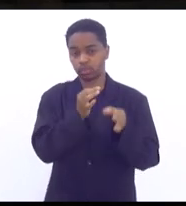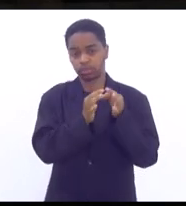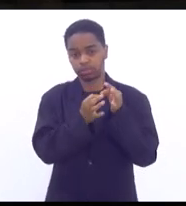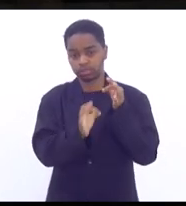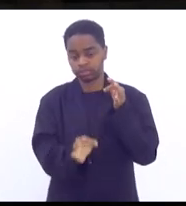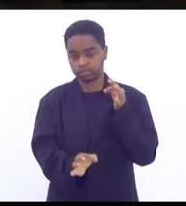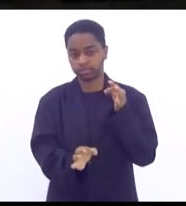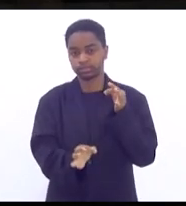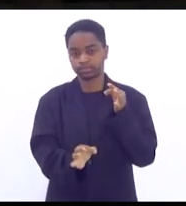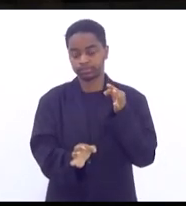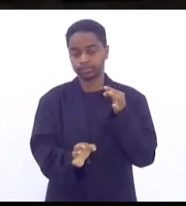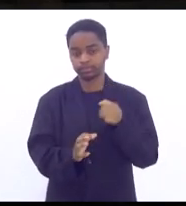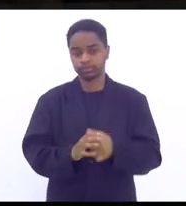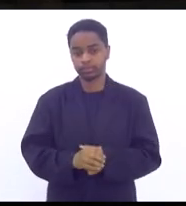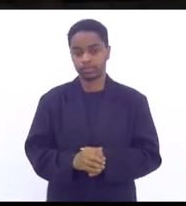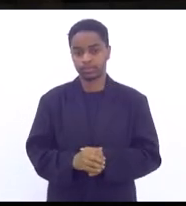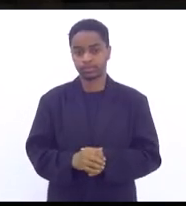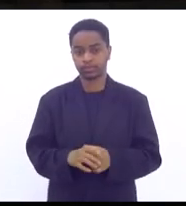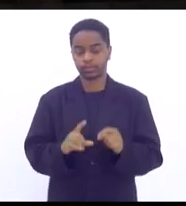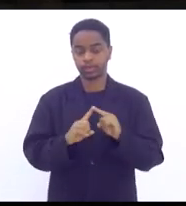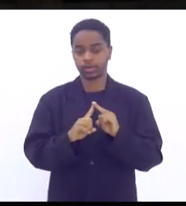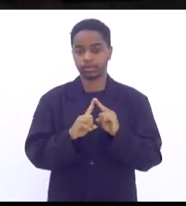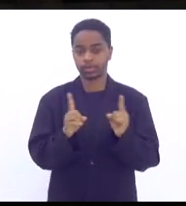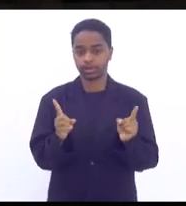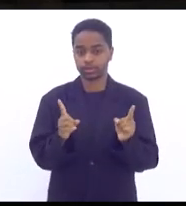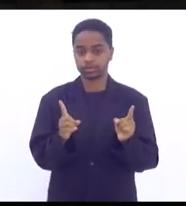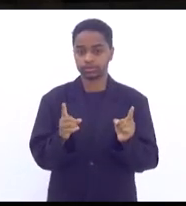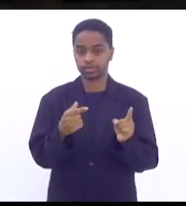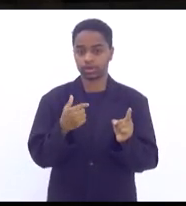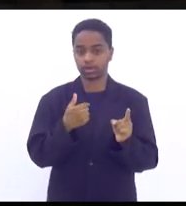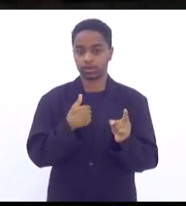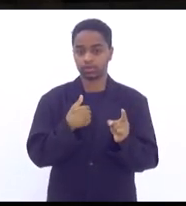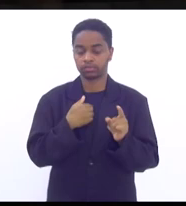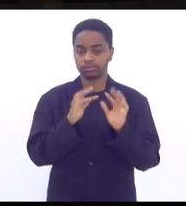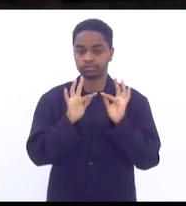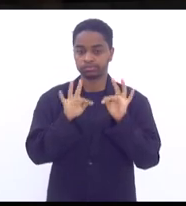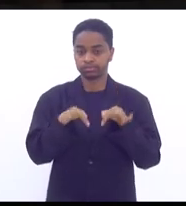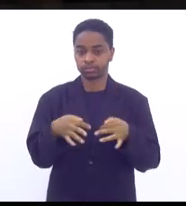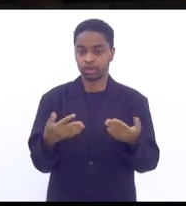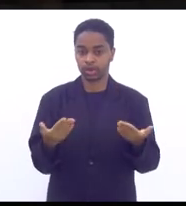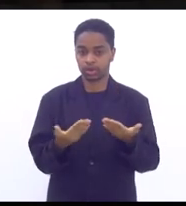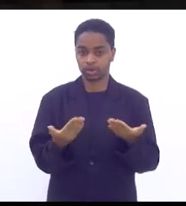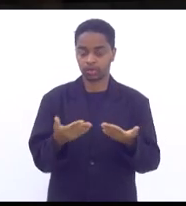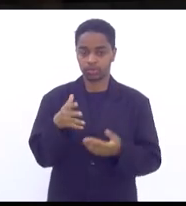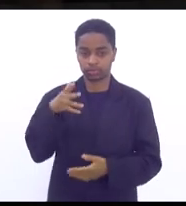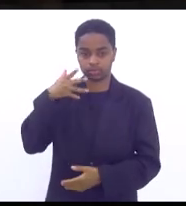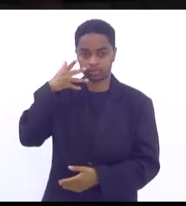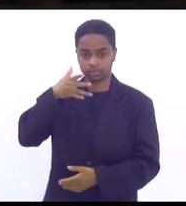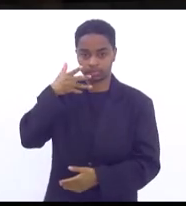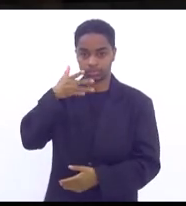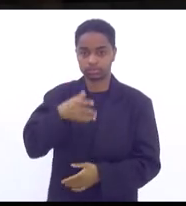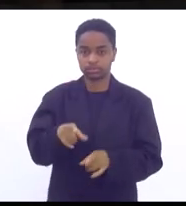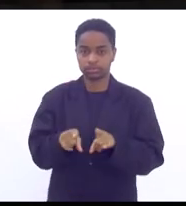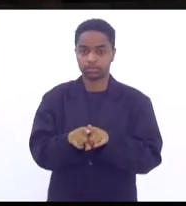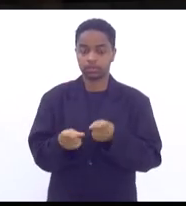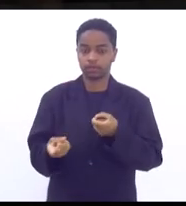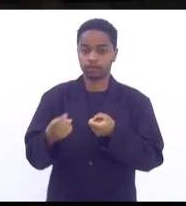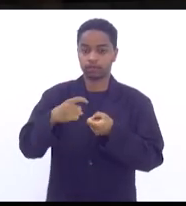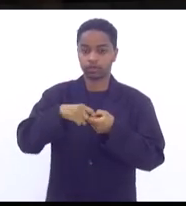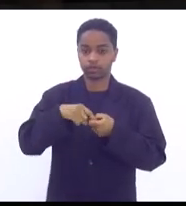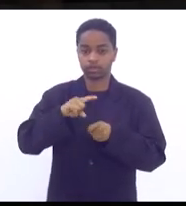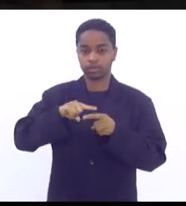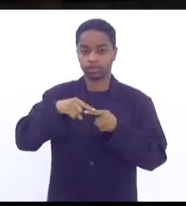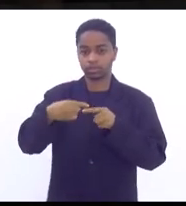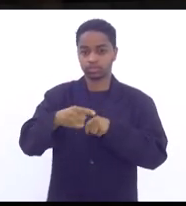pouco mais, né, mas eu encerro por aqui, né, e voltarei no expediente final.